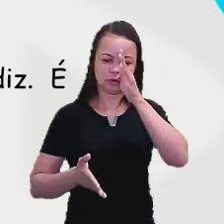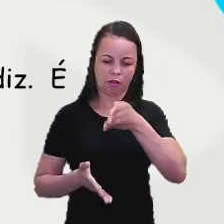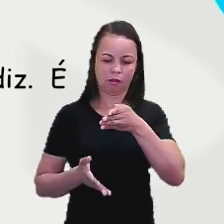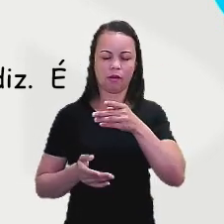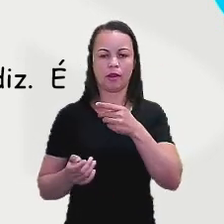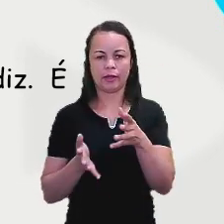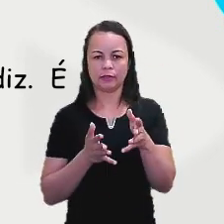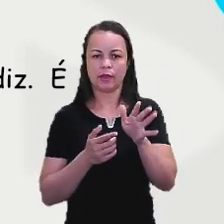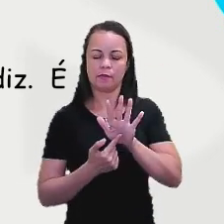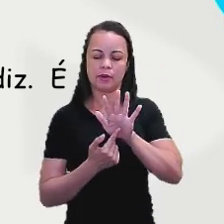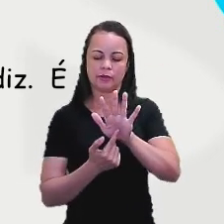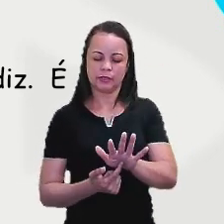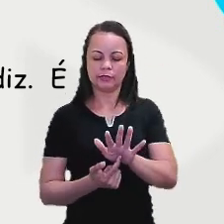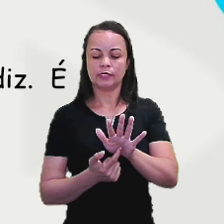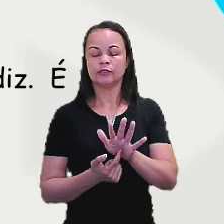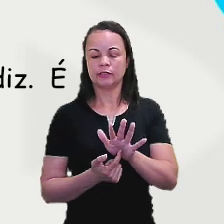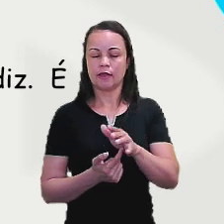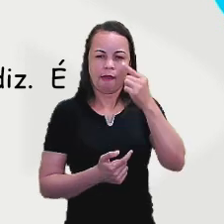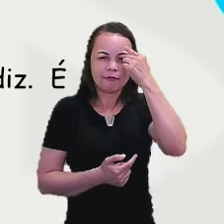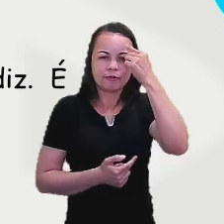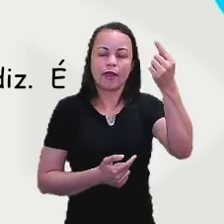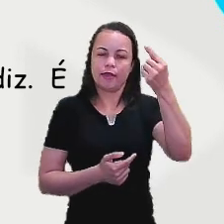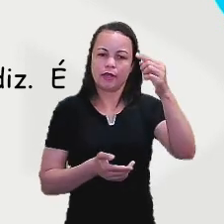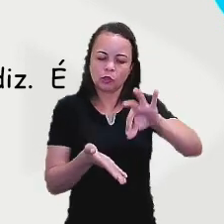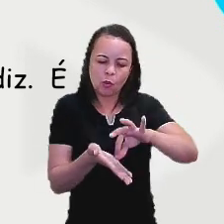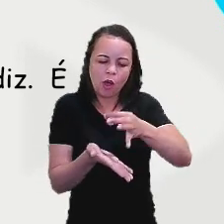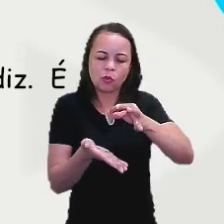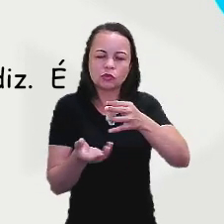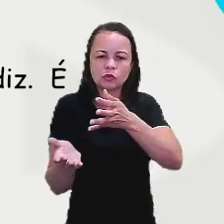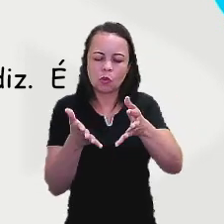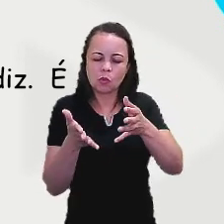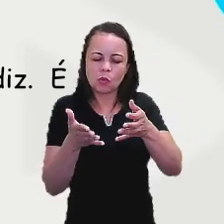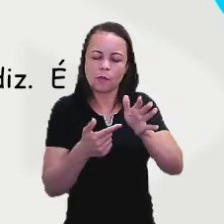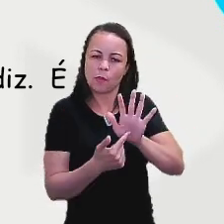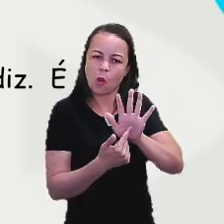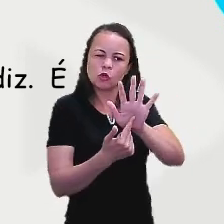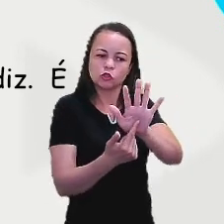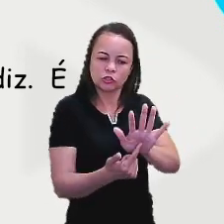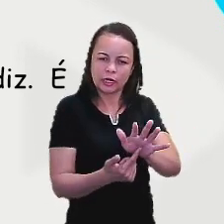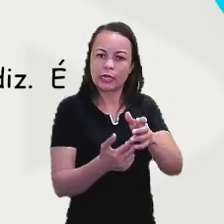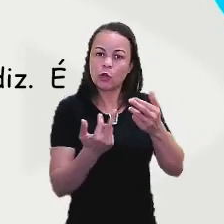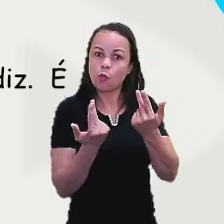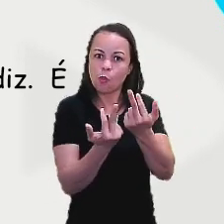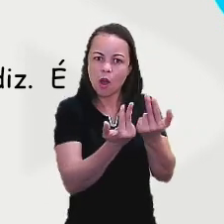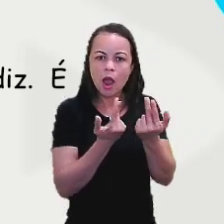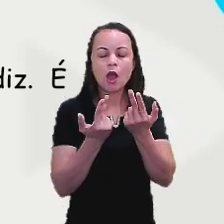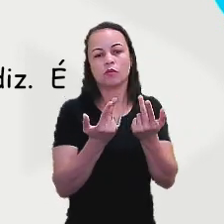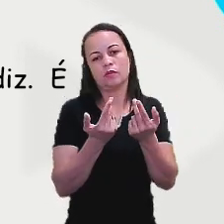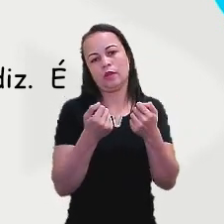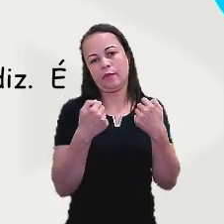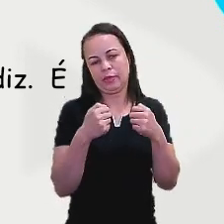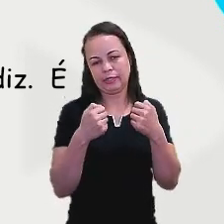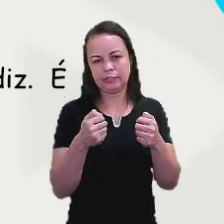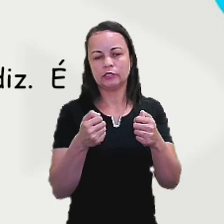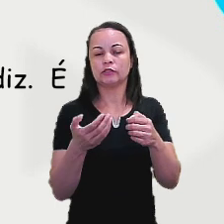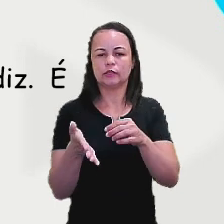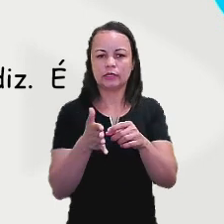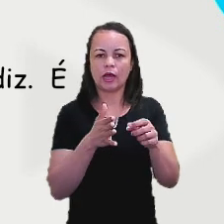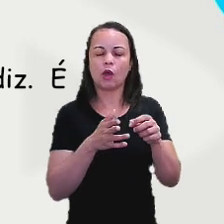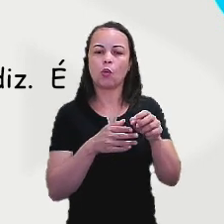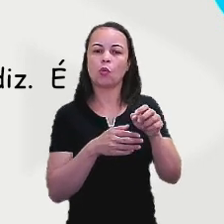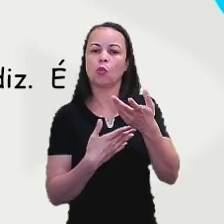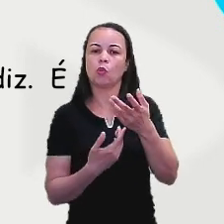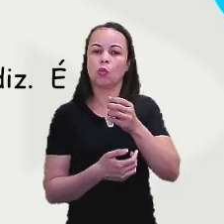a ideia do autor exatamente como ele diz. É preciso indicar o sobrenome, o ano e a página. Já na direta, é do